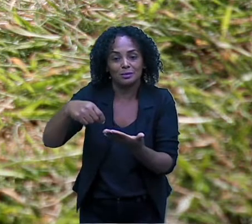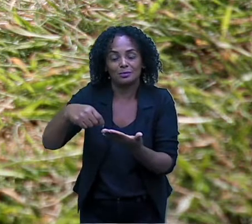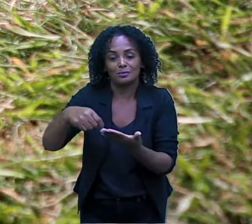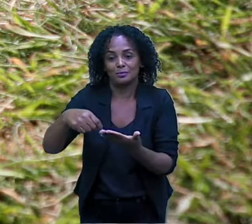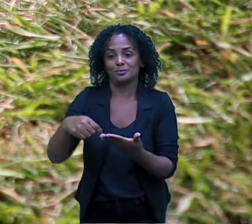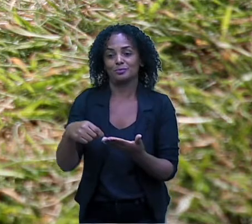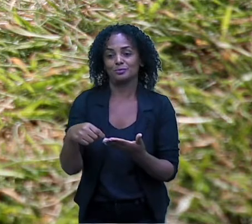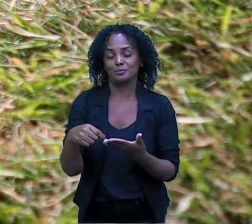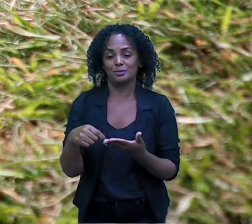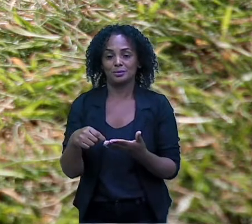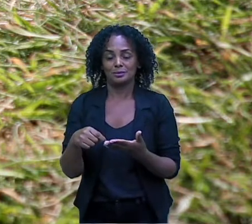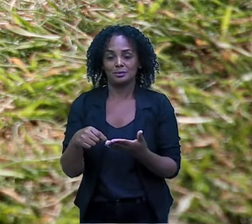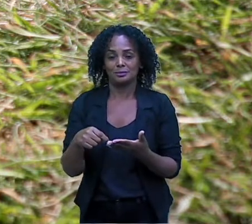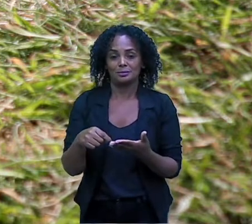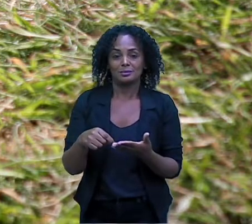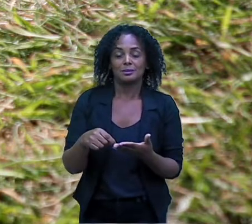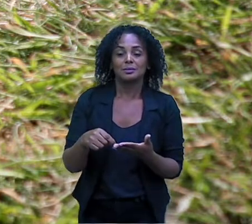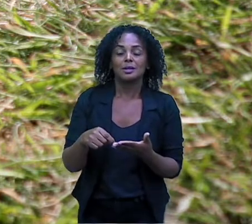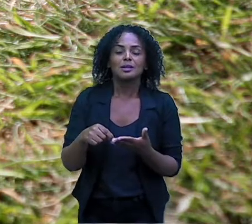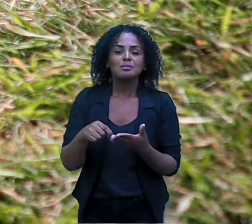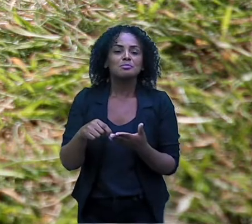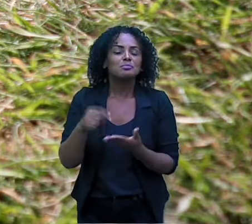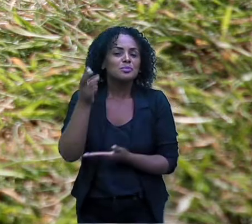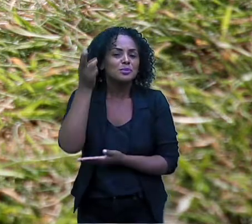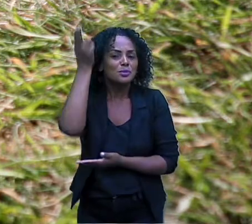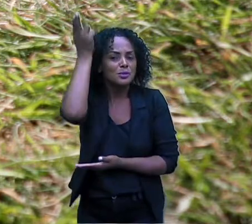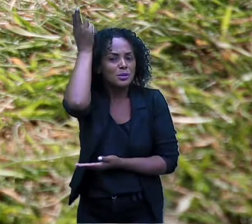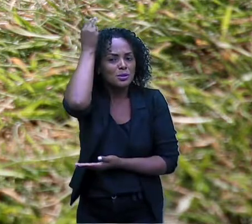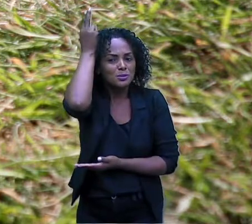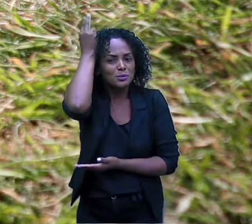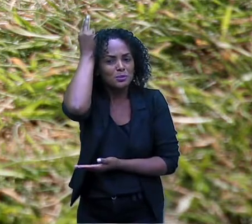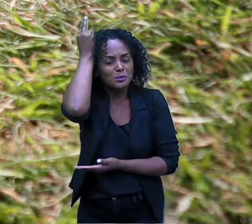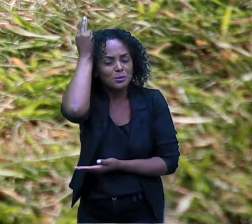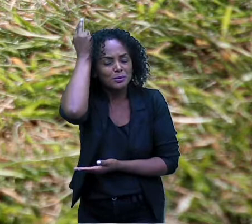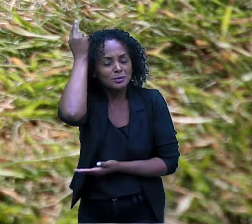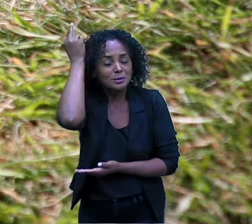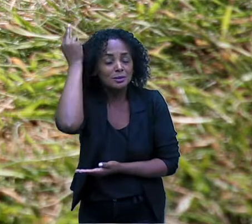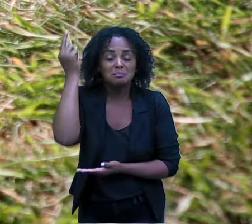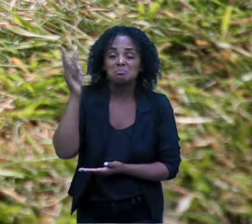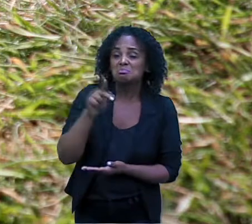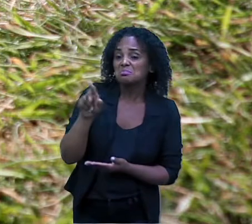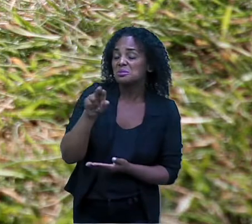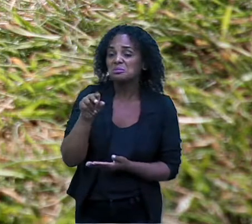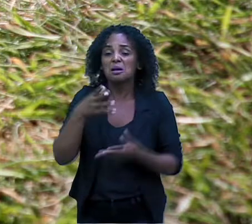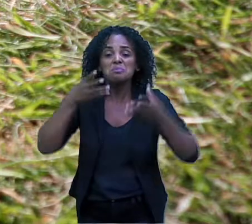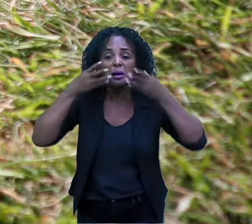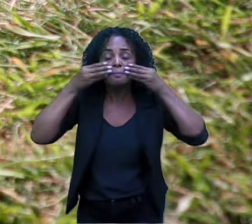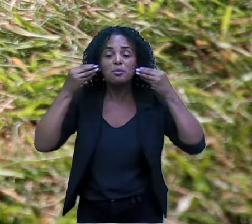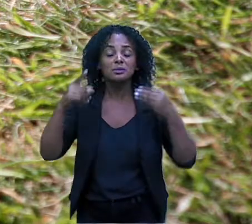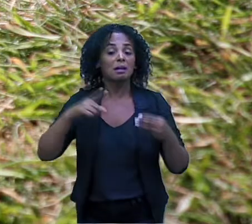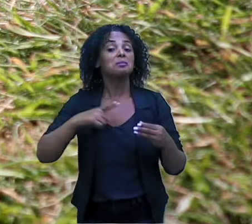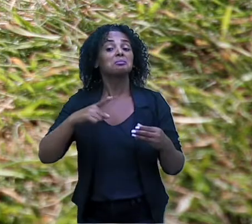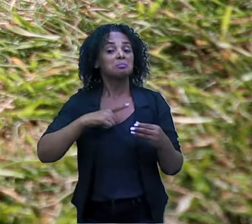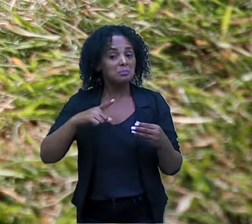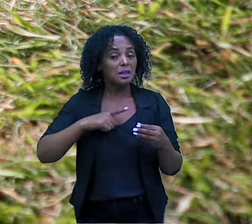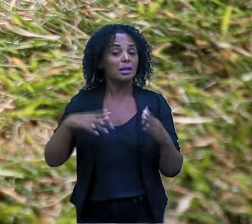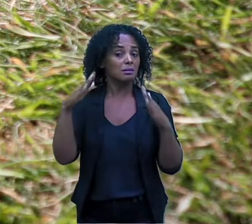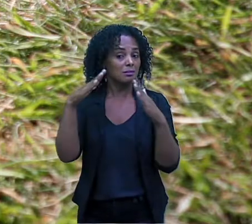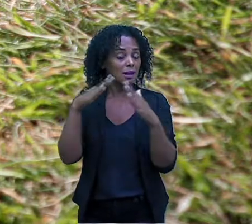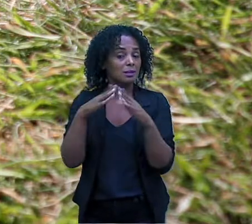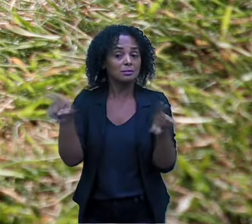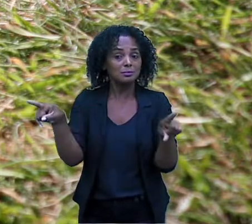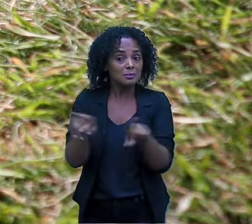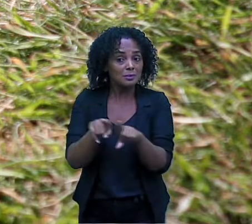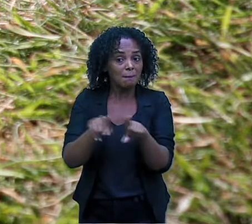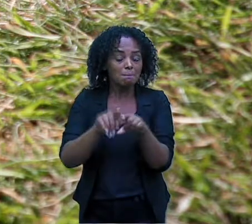Rabbit. Rabbit. E o coelho também, assim como a raposa, mora na toca, né? O habitat natural dele é a